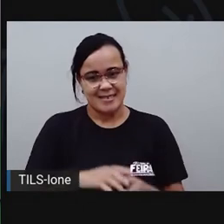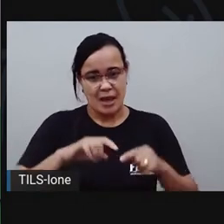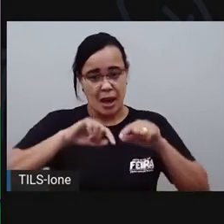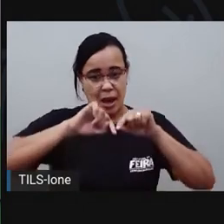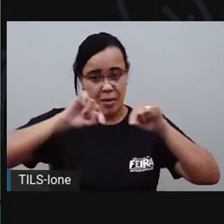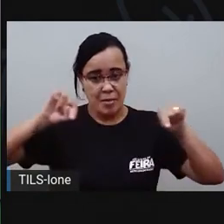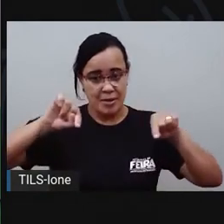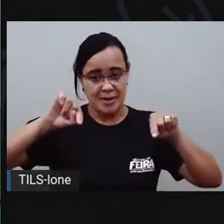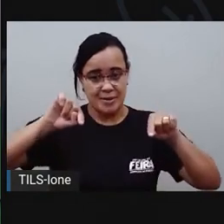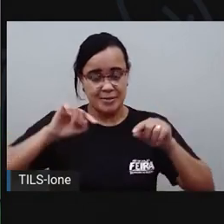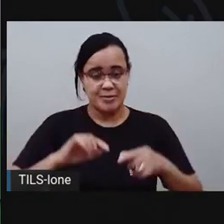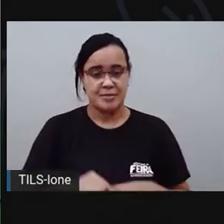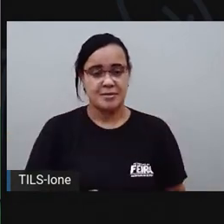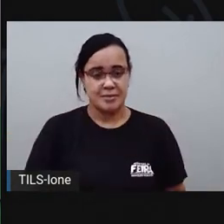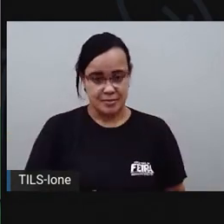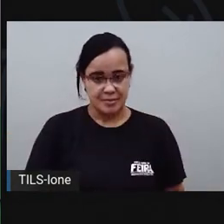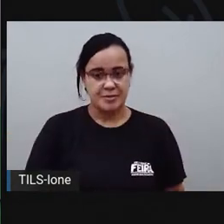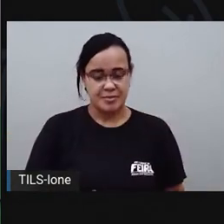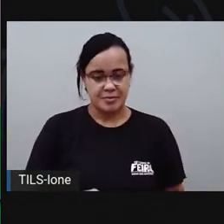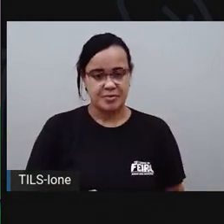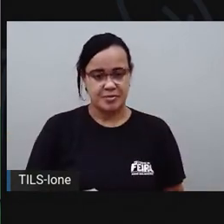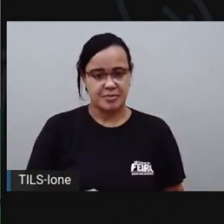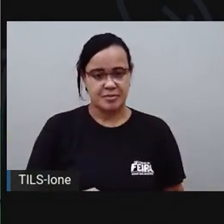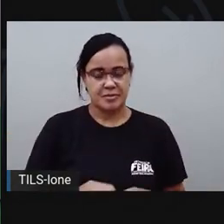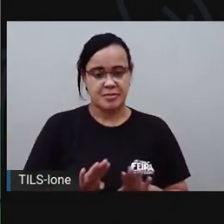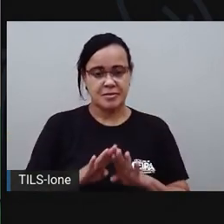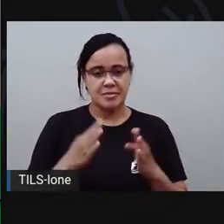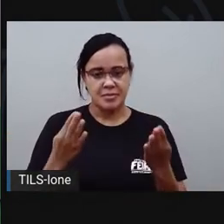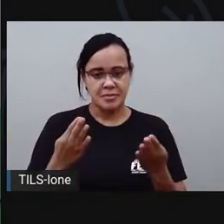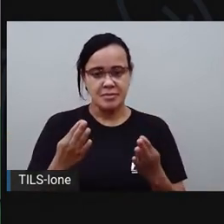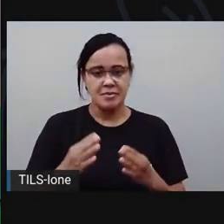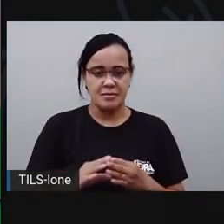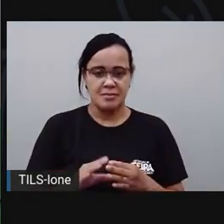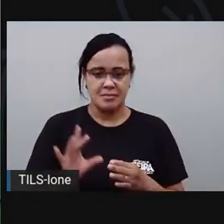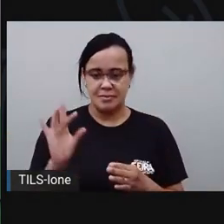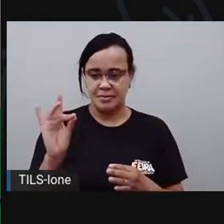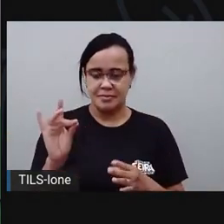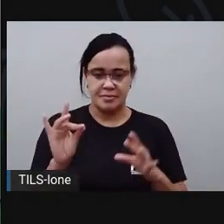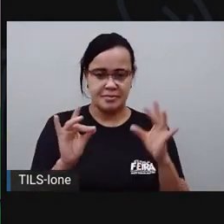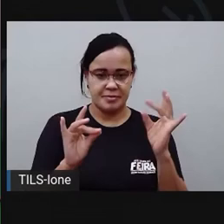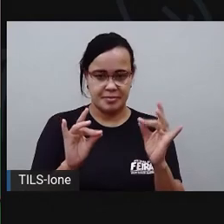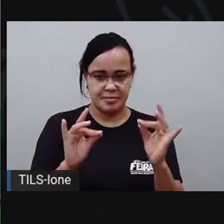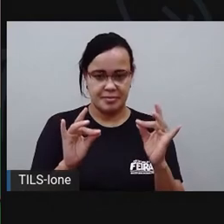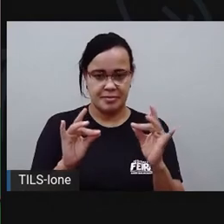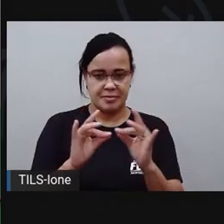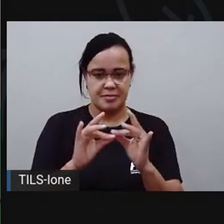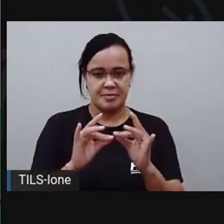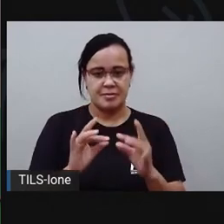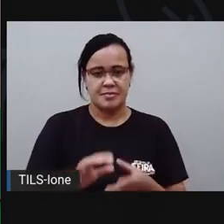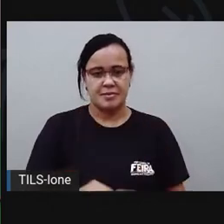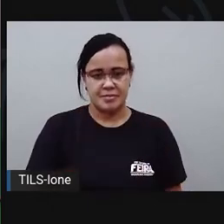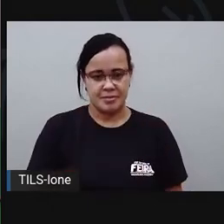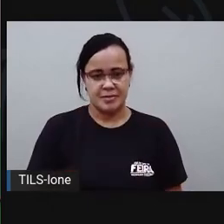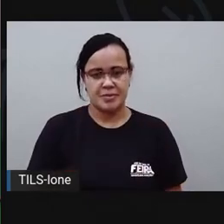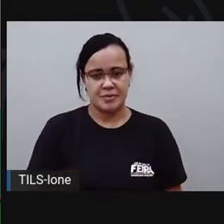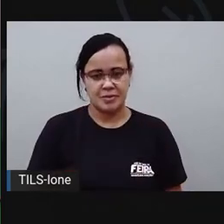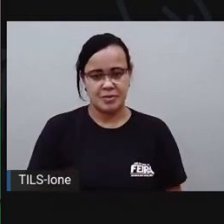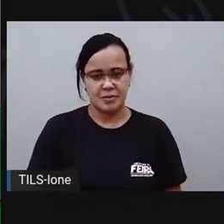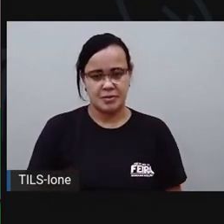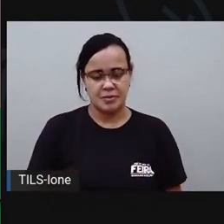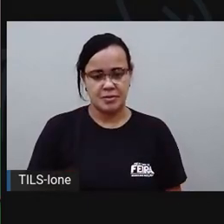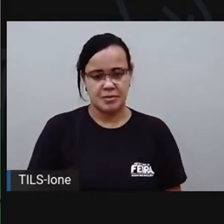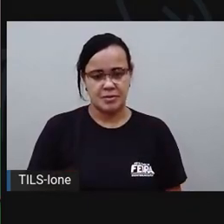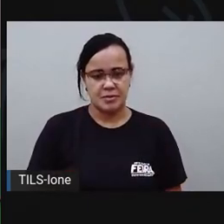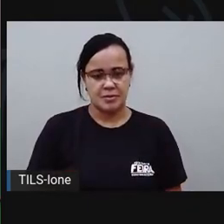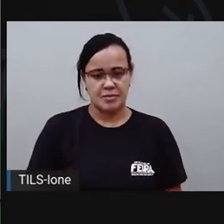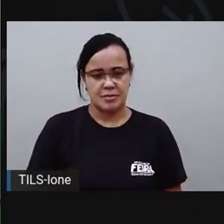dentro. A gente vai abrir e vai unir essas duas pontas, ó. Essa e essa. A gente